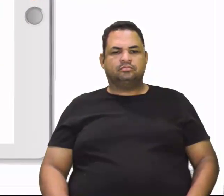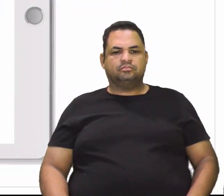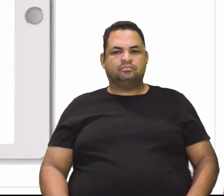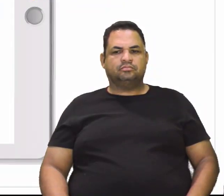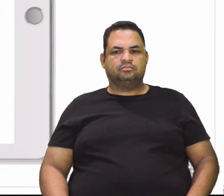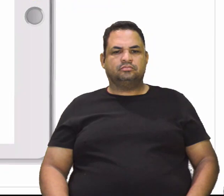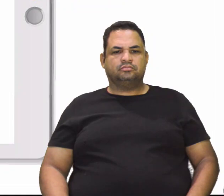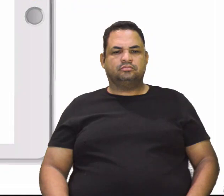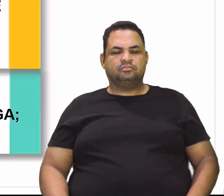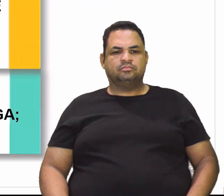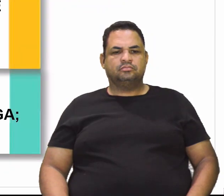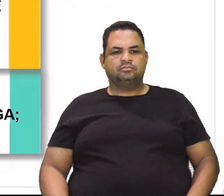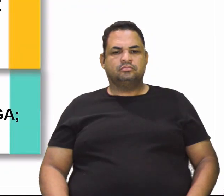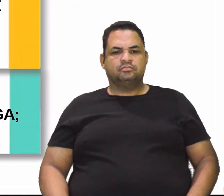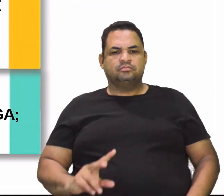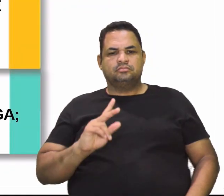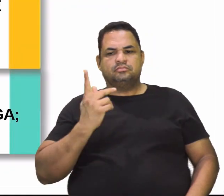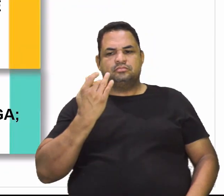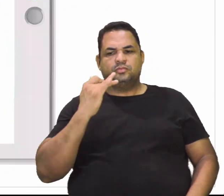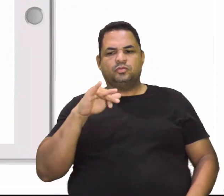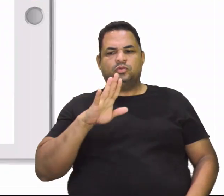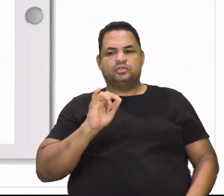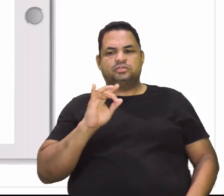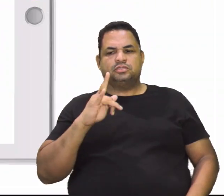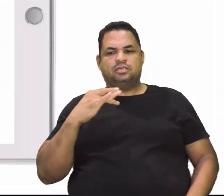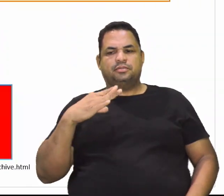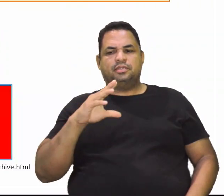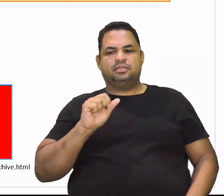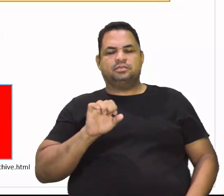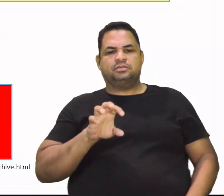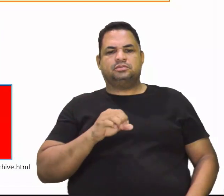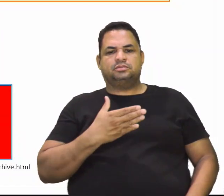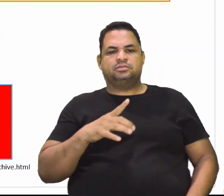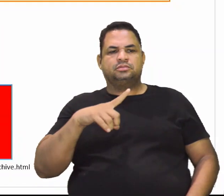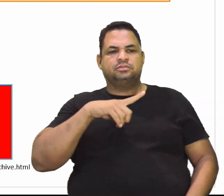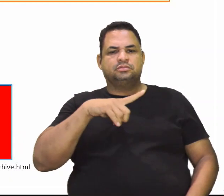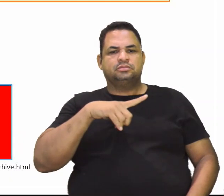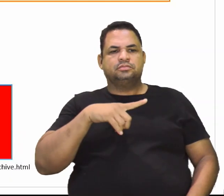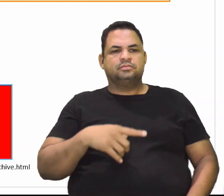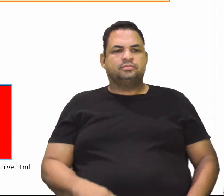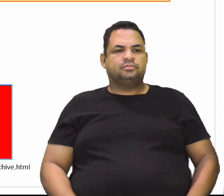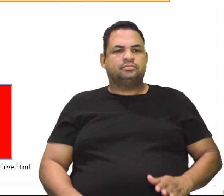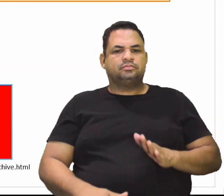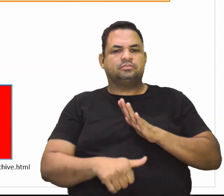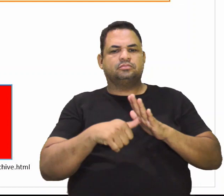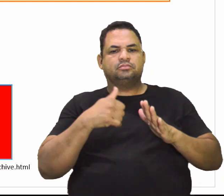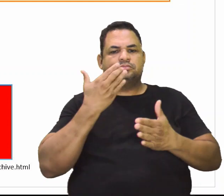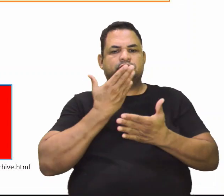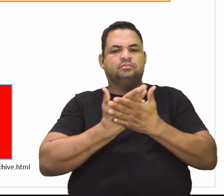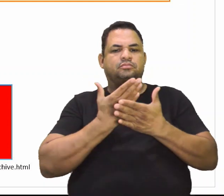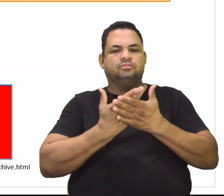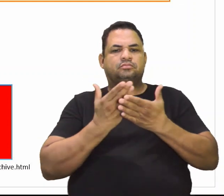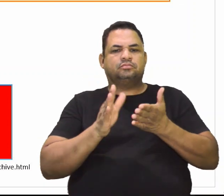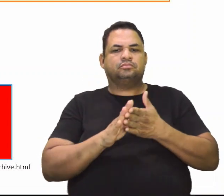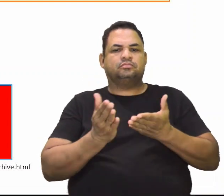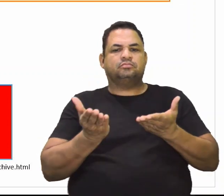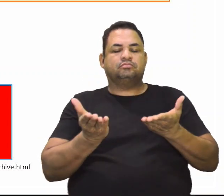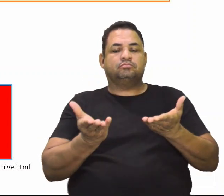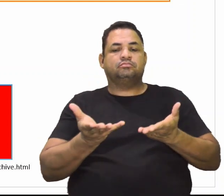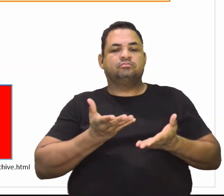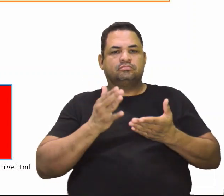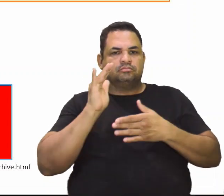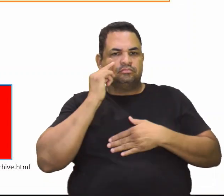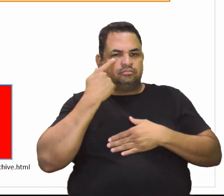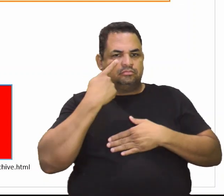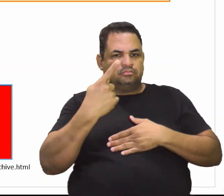O Homo sapiens. Então, nós temos aqui, ó, essa primeira aula aí. Eu quero que vocês observem